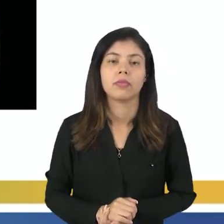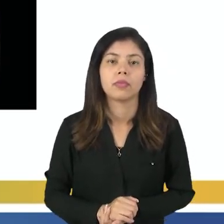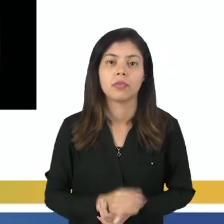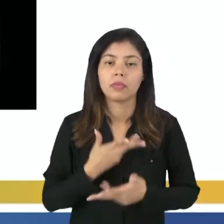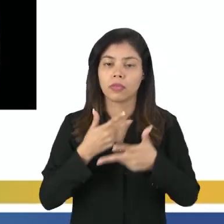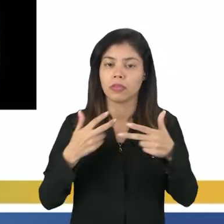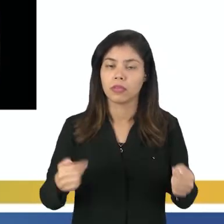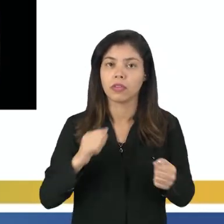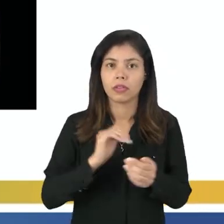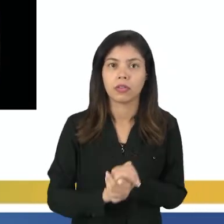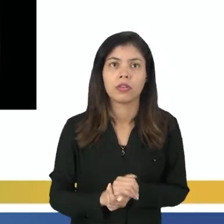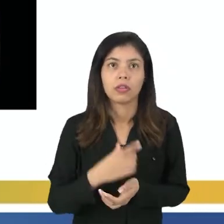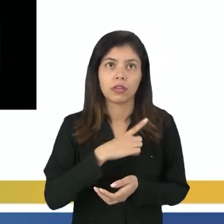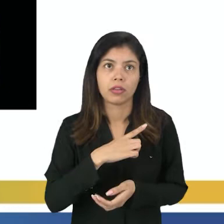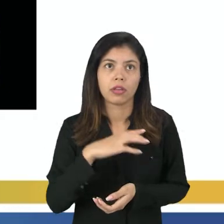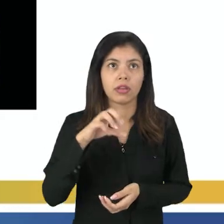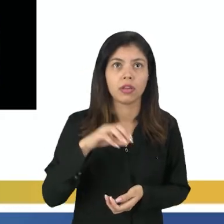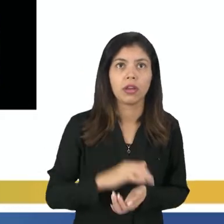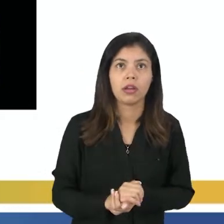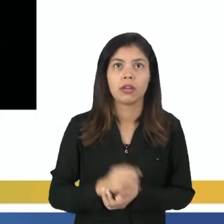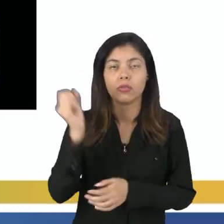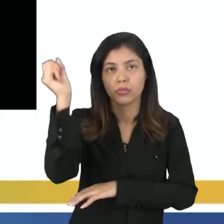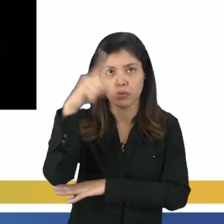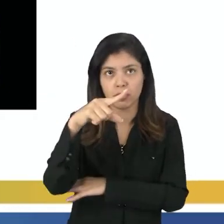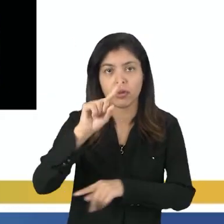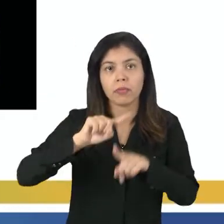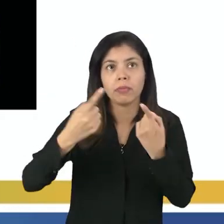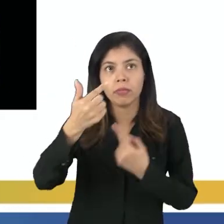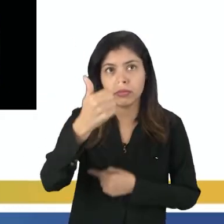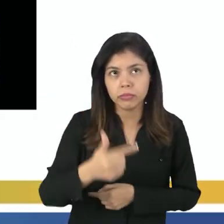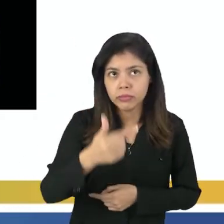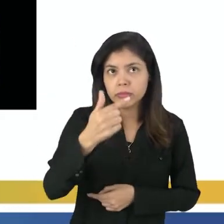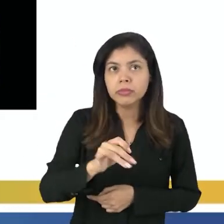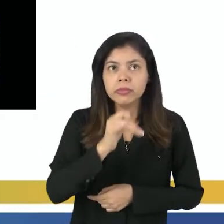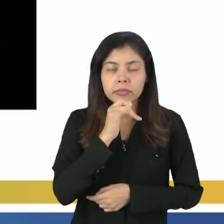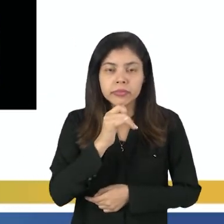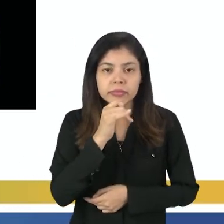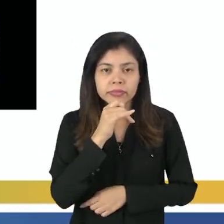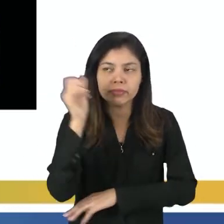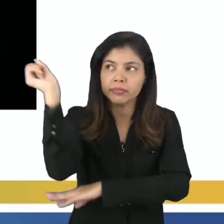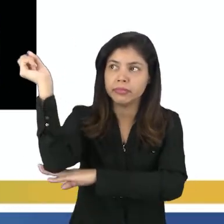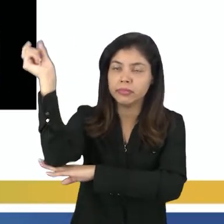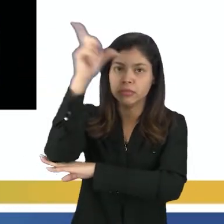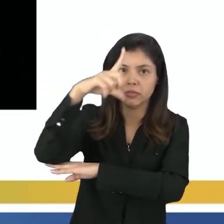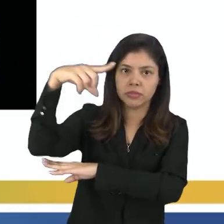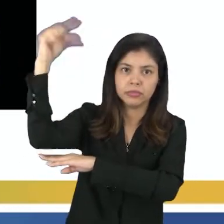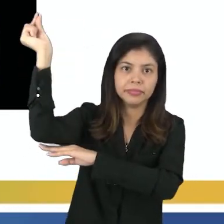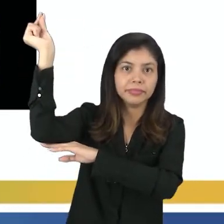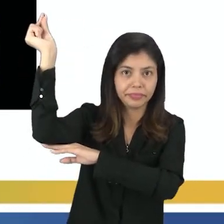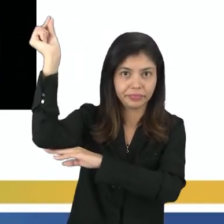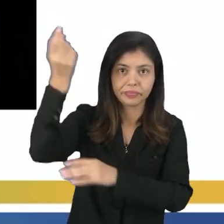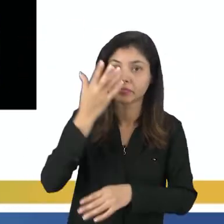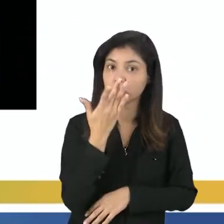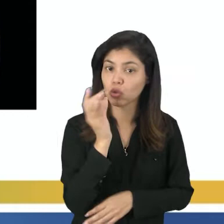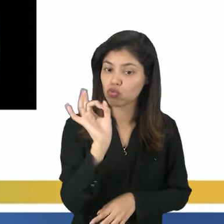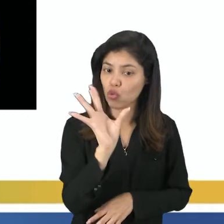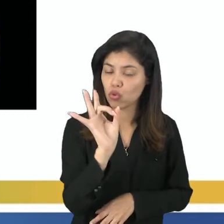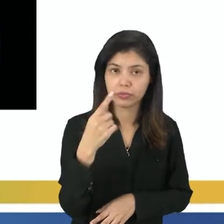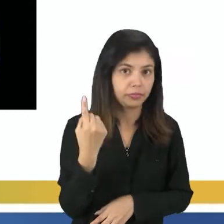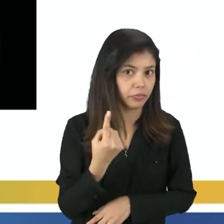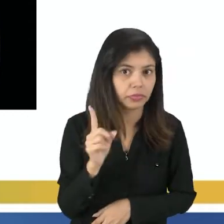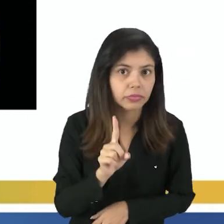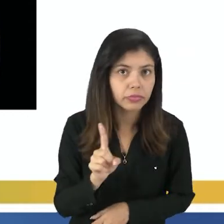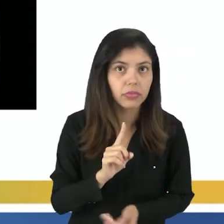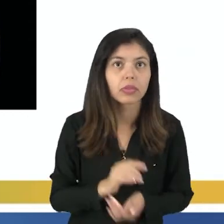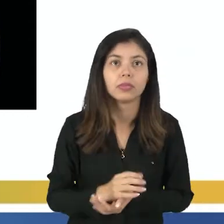são os objetos que emitem luz, por exemplo, lá o Sol. Mas secundário está aí, por exemplo, a Lua. A Lua não brilha sozinha,